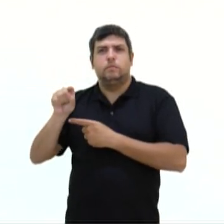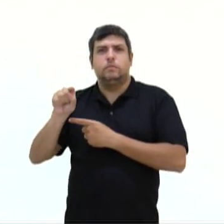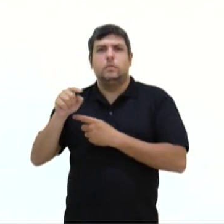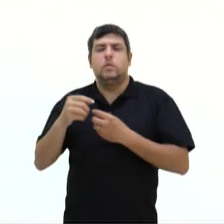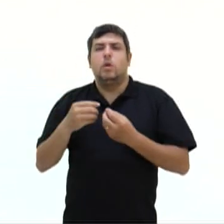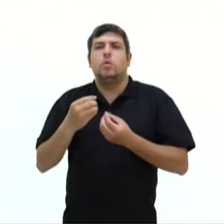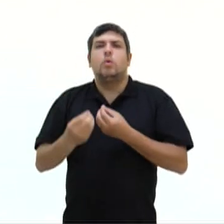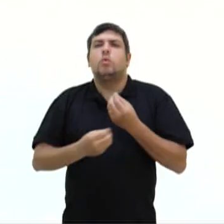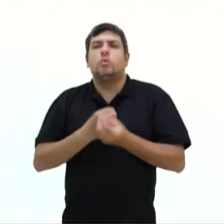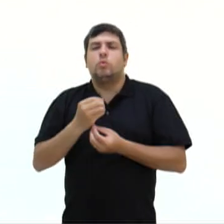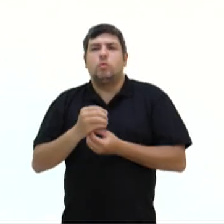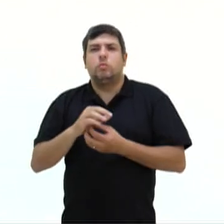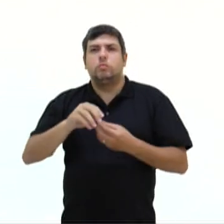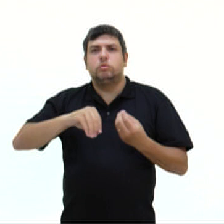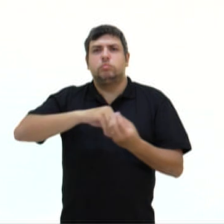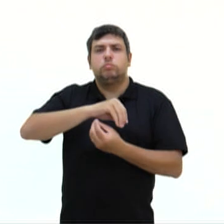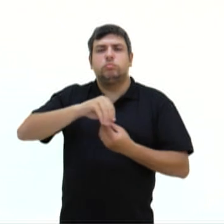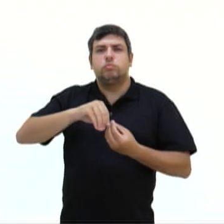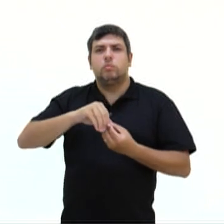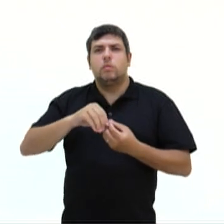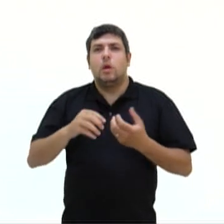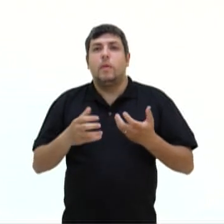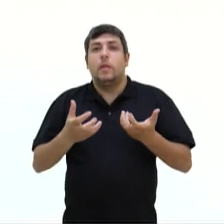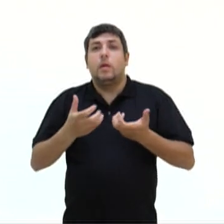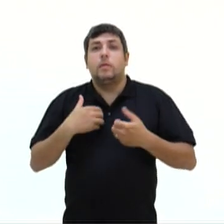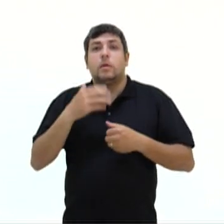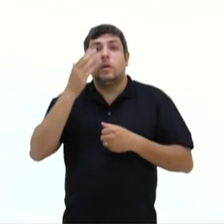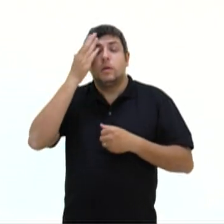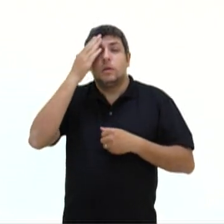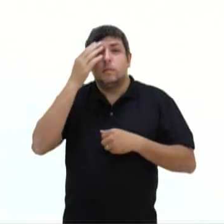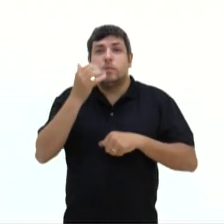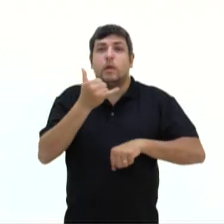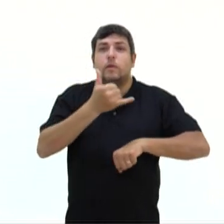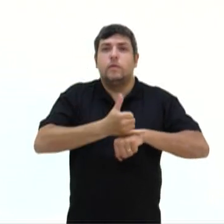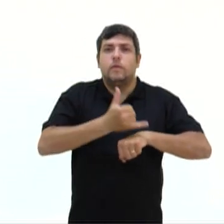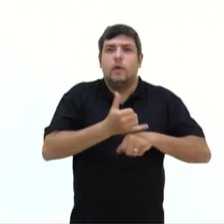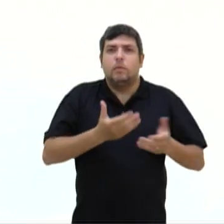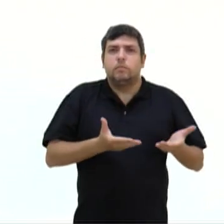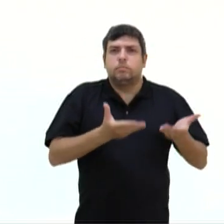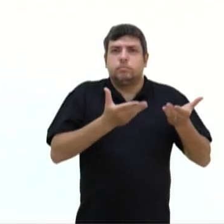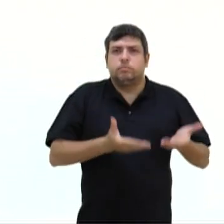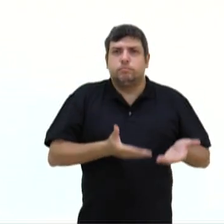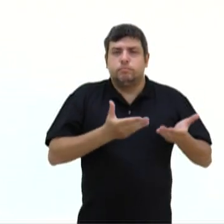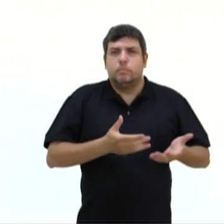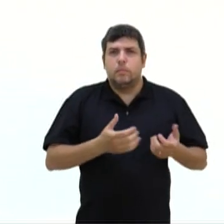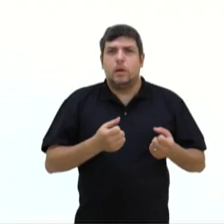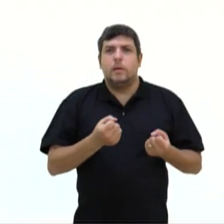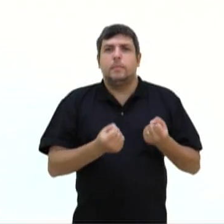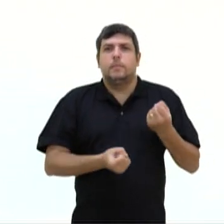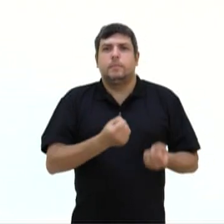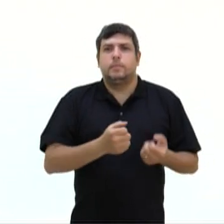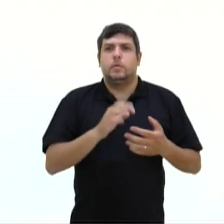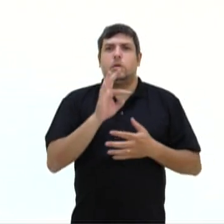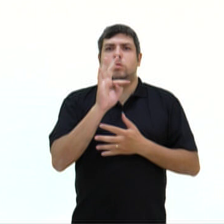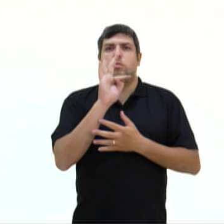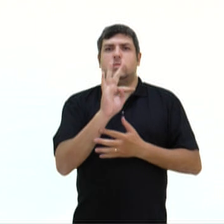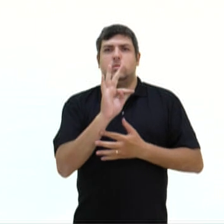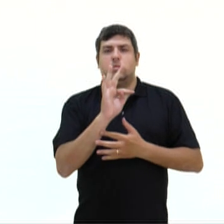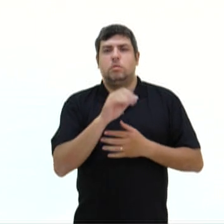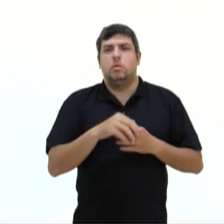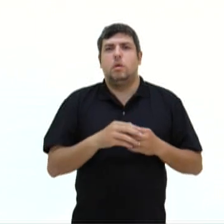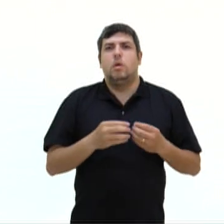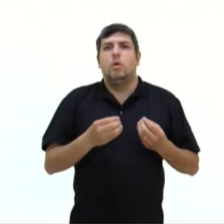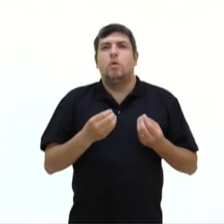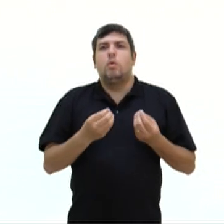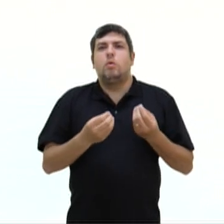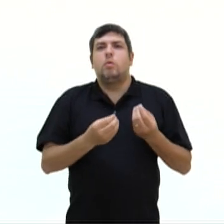balanceada, tá? E ele pede o quê? Calcule a massa de ferro em toneladas, tá? Que é possível obter a partir